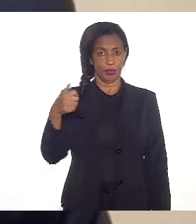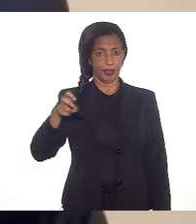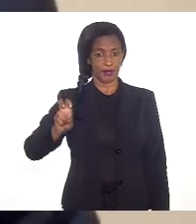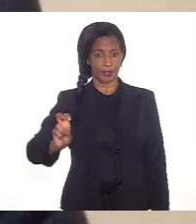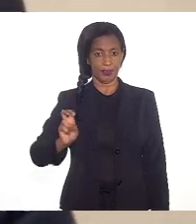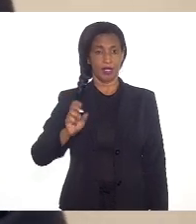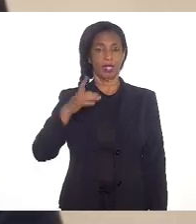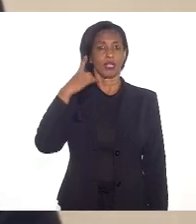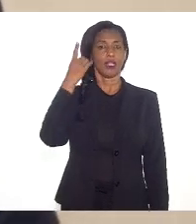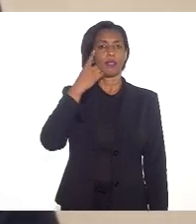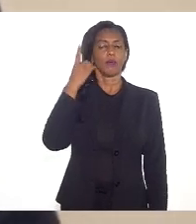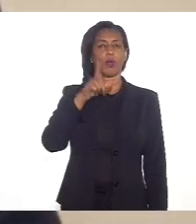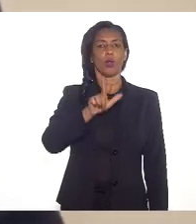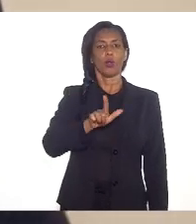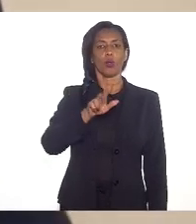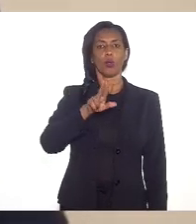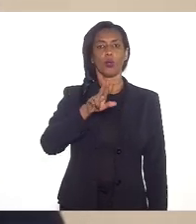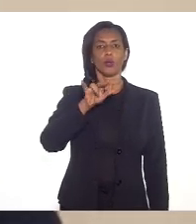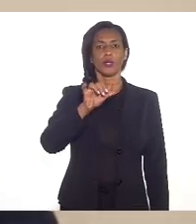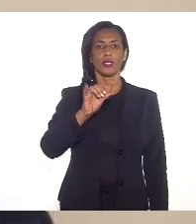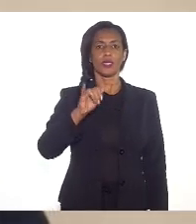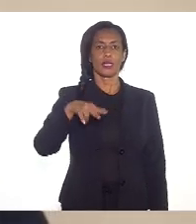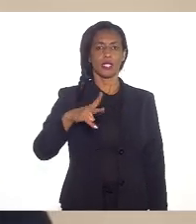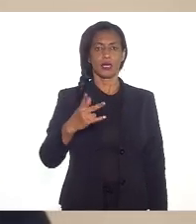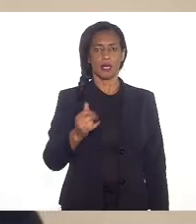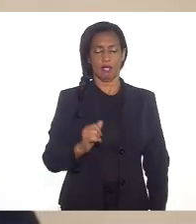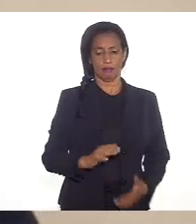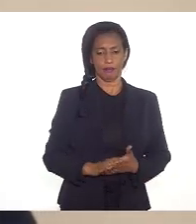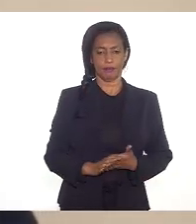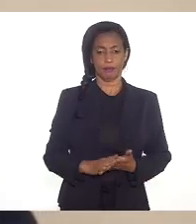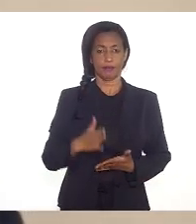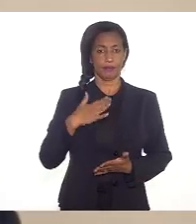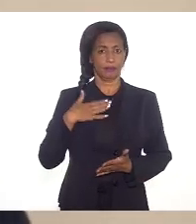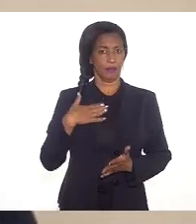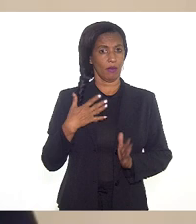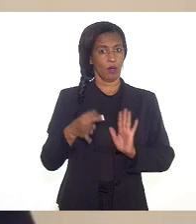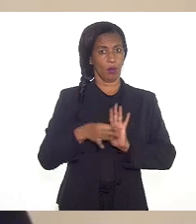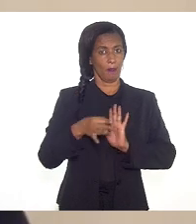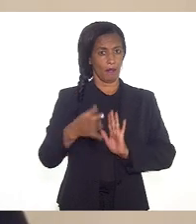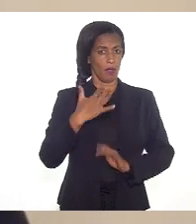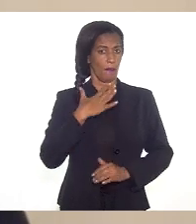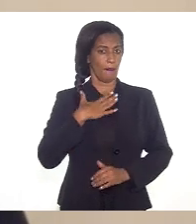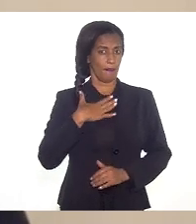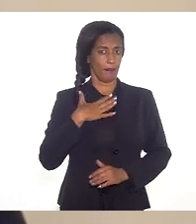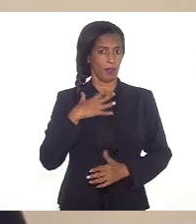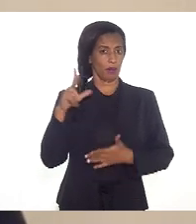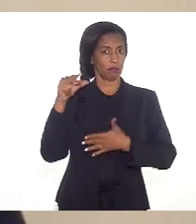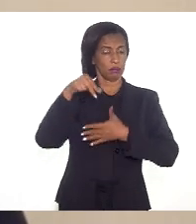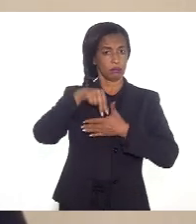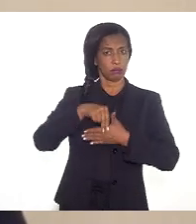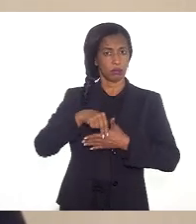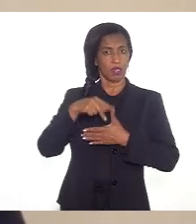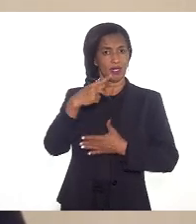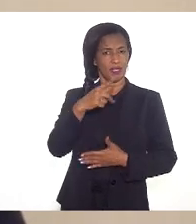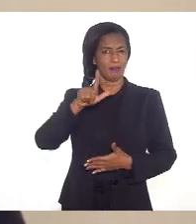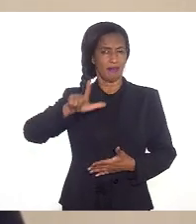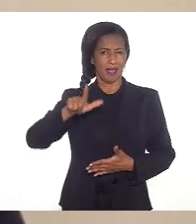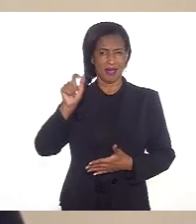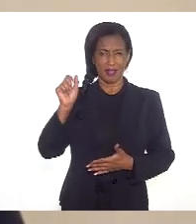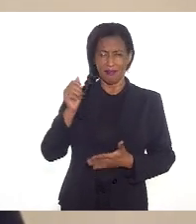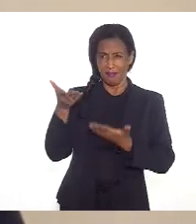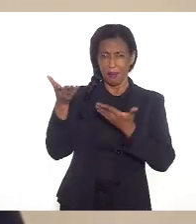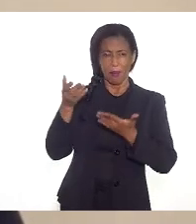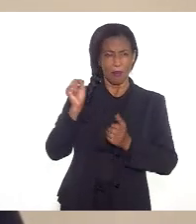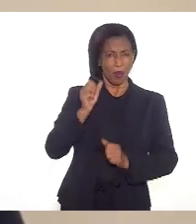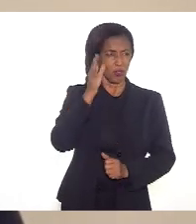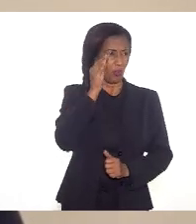2015, que é da deputada Lucinha. Há uma sugestão minha aqui de anexação a esse PL. Vocês podiam